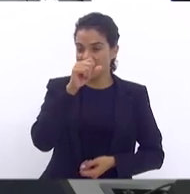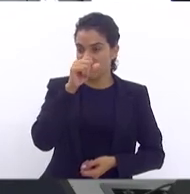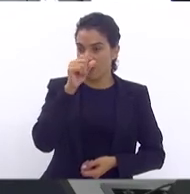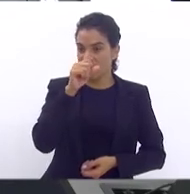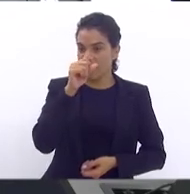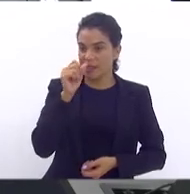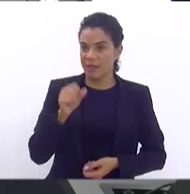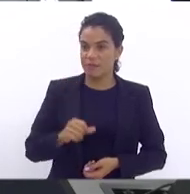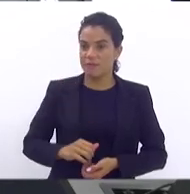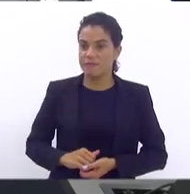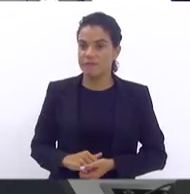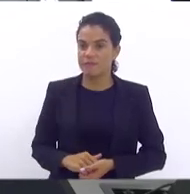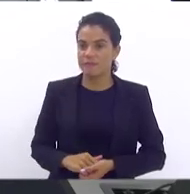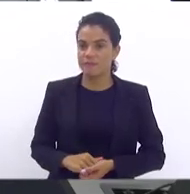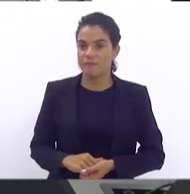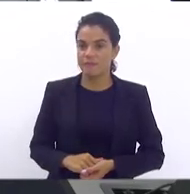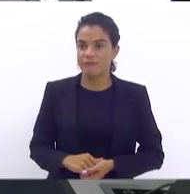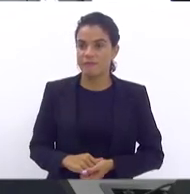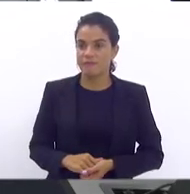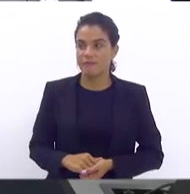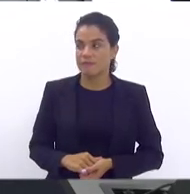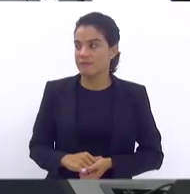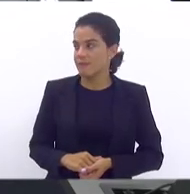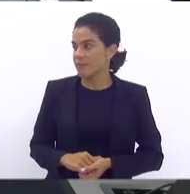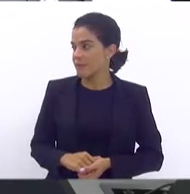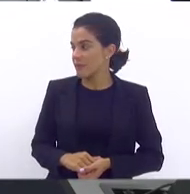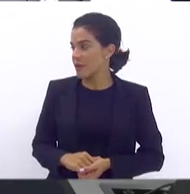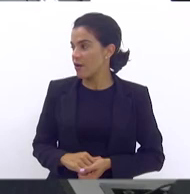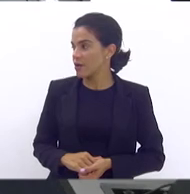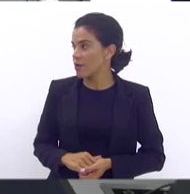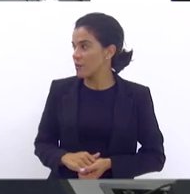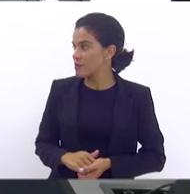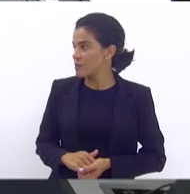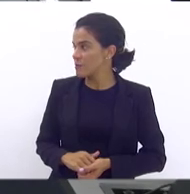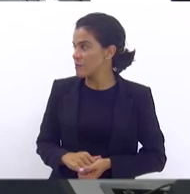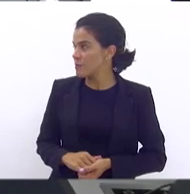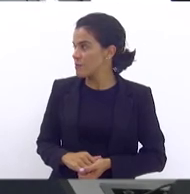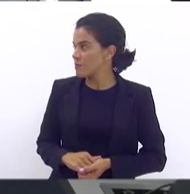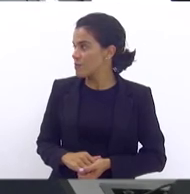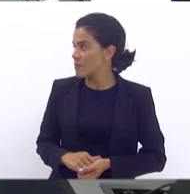Eu quero passar a palavra para a deputada Lucinha. Ou melhor,